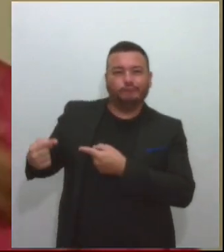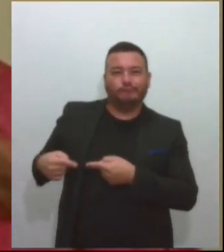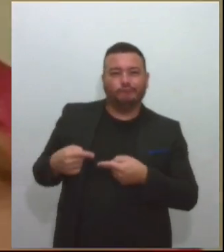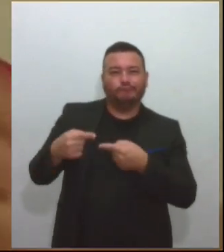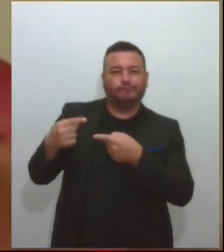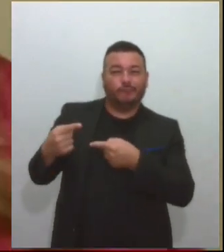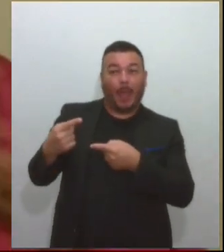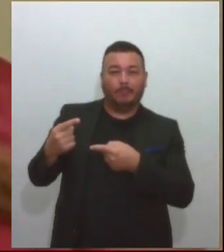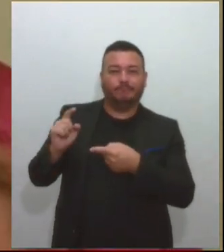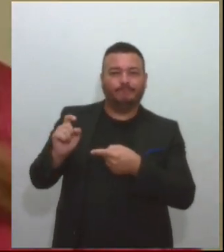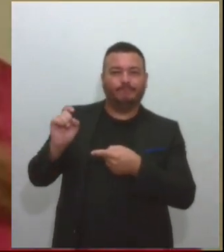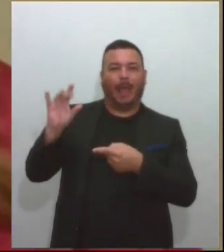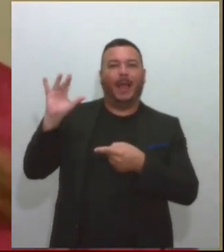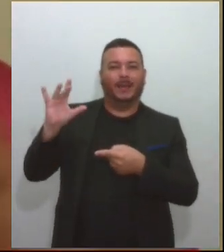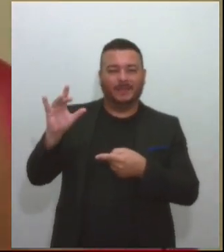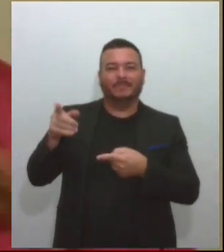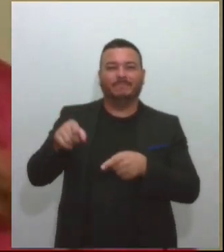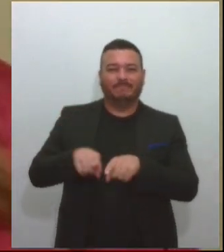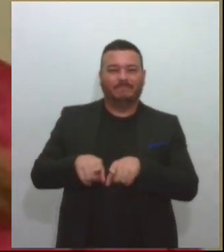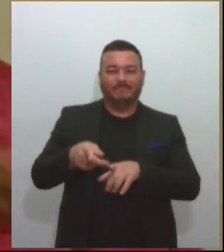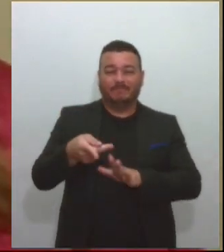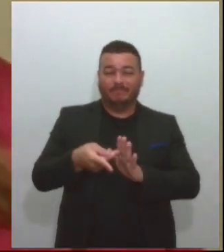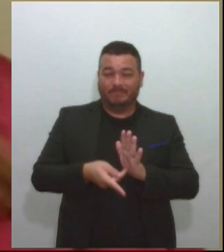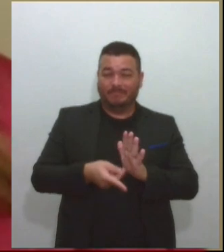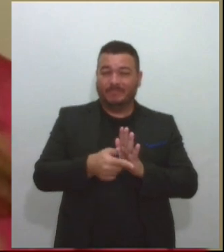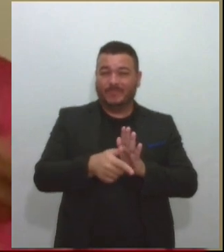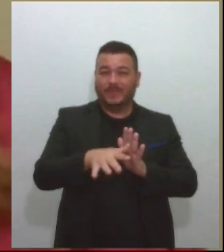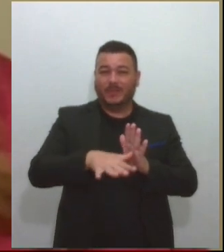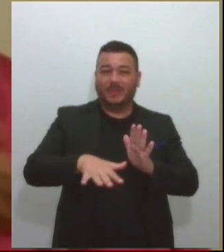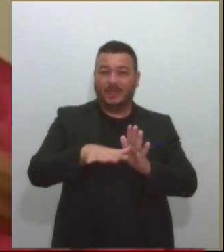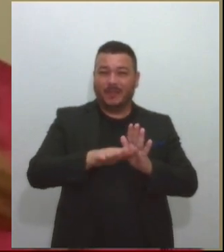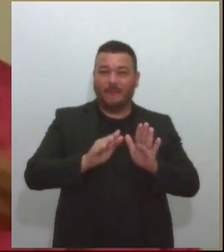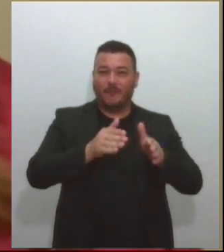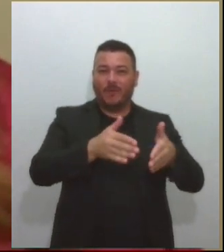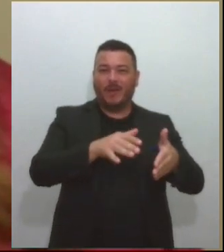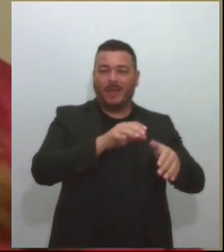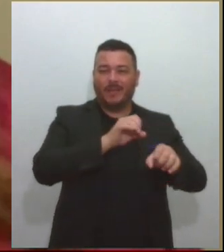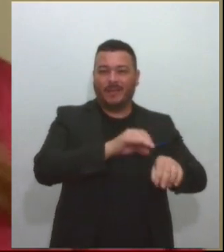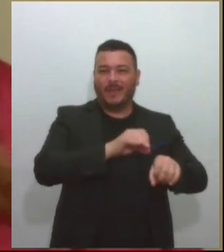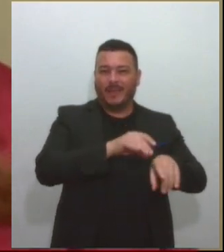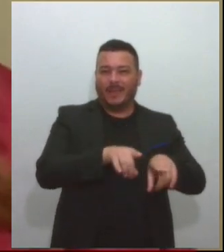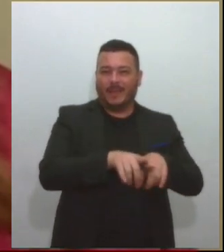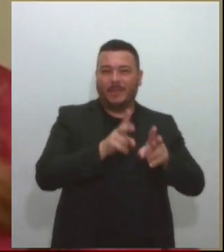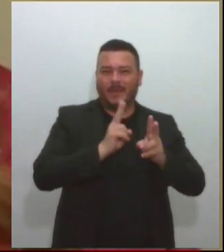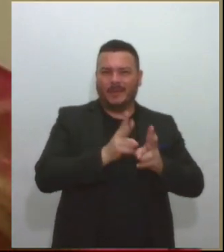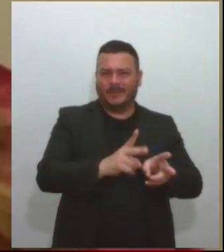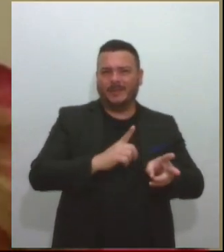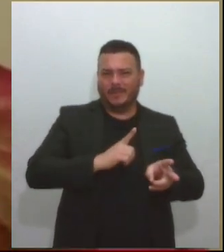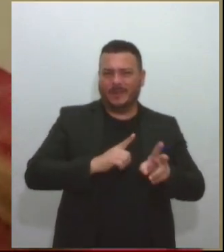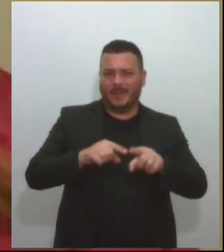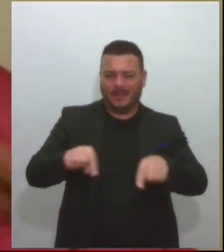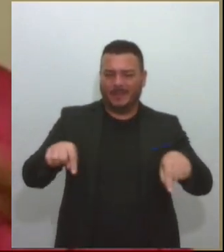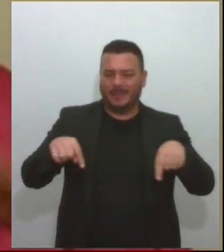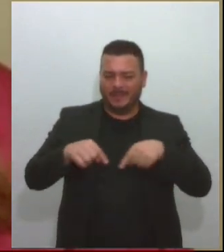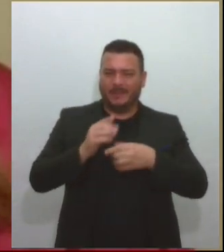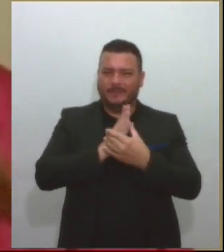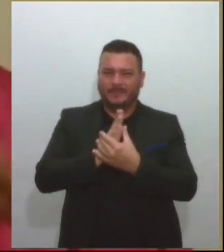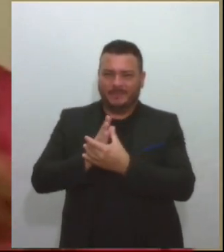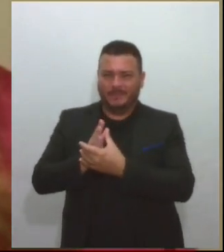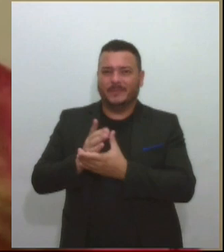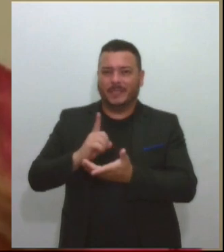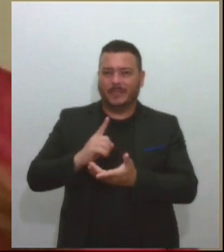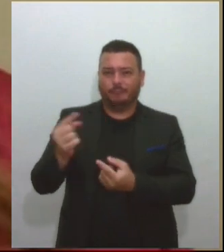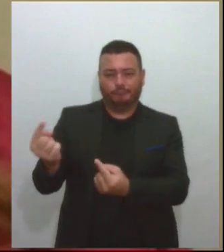esse projeto, essas atividades voltadas para a educação, sempre existiram na biblioteca. A gente recebe